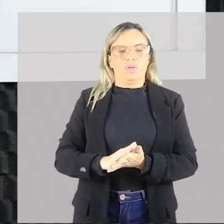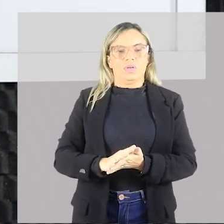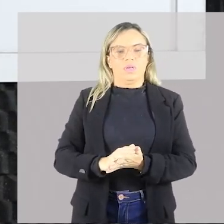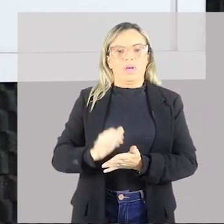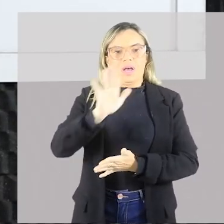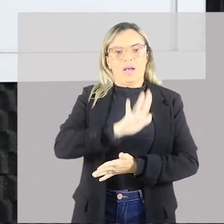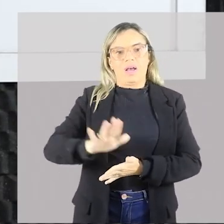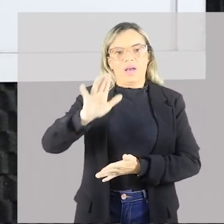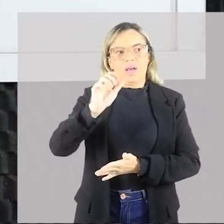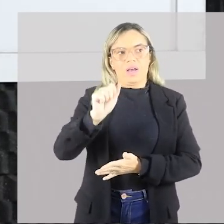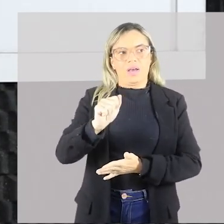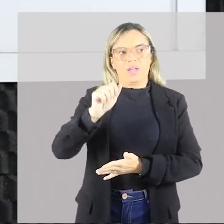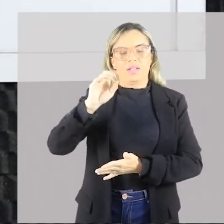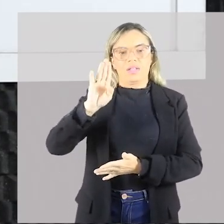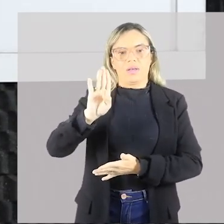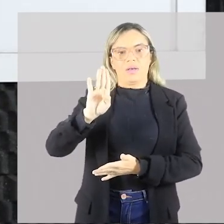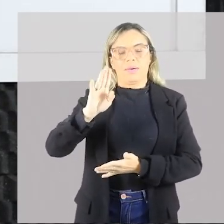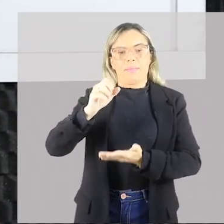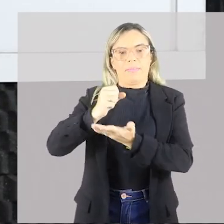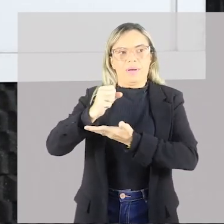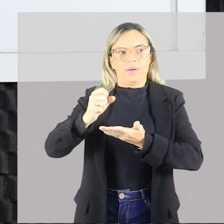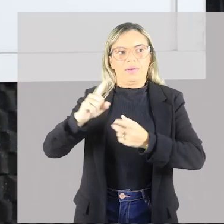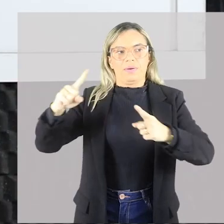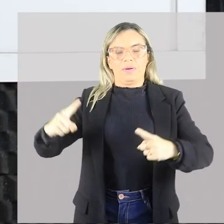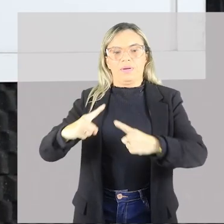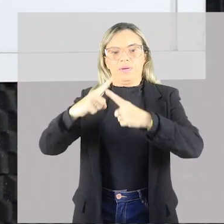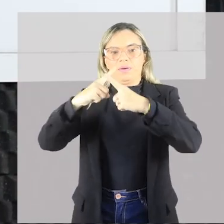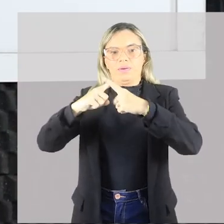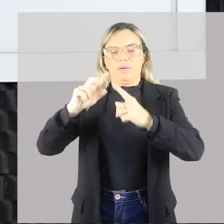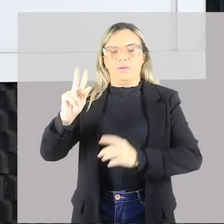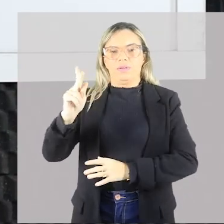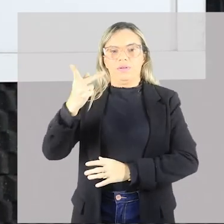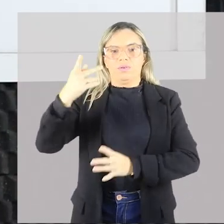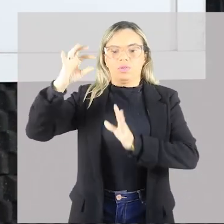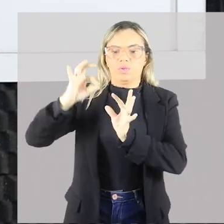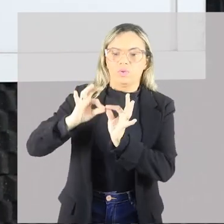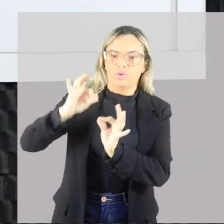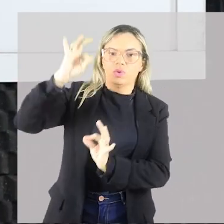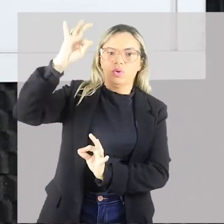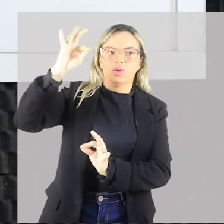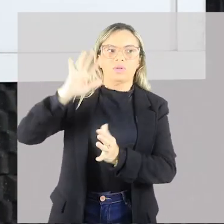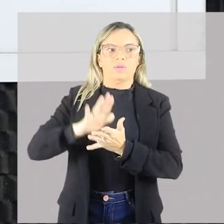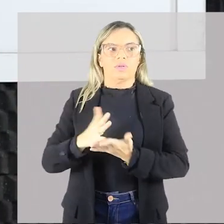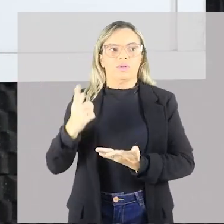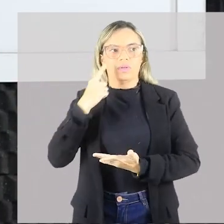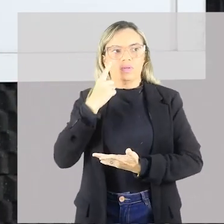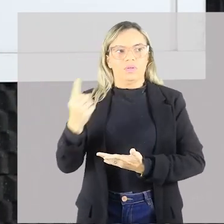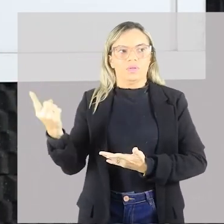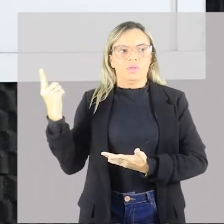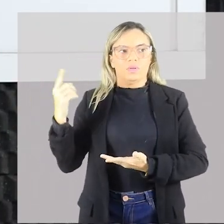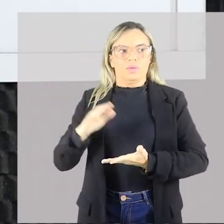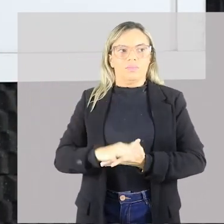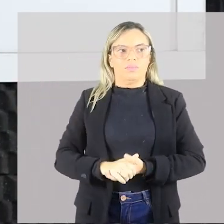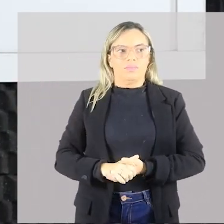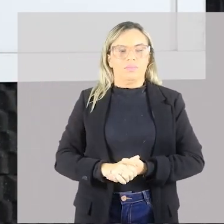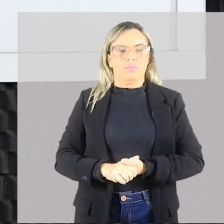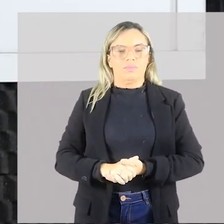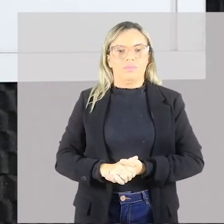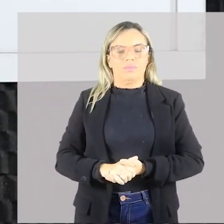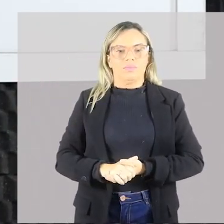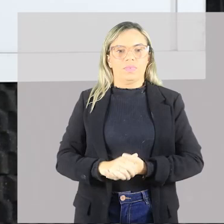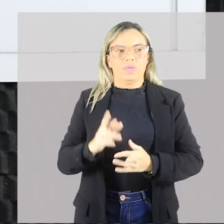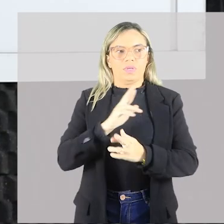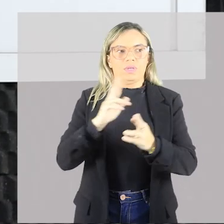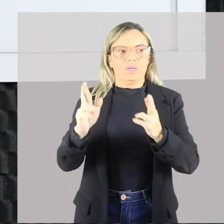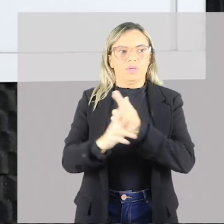altura, certo? Esse carinha aqui é área da base, esse AB, e esse